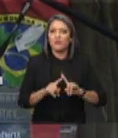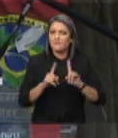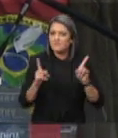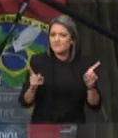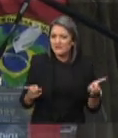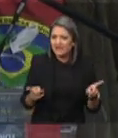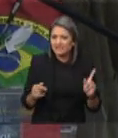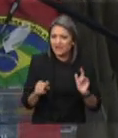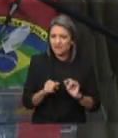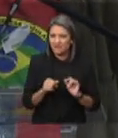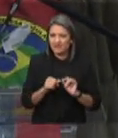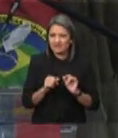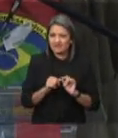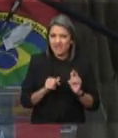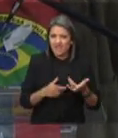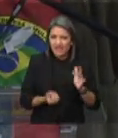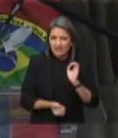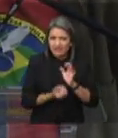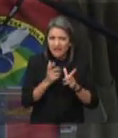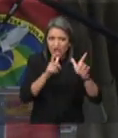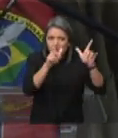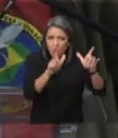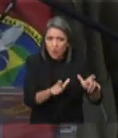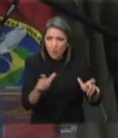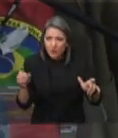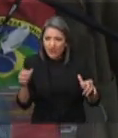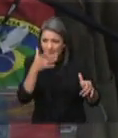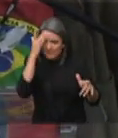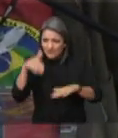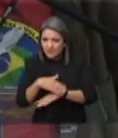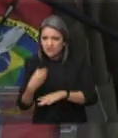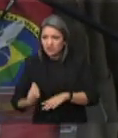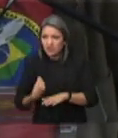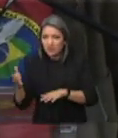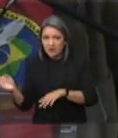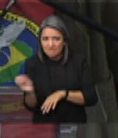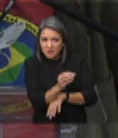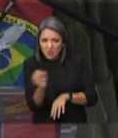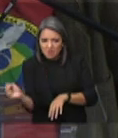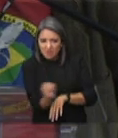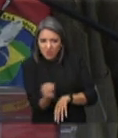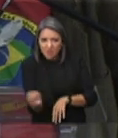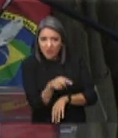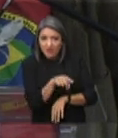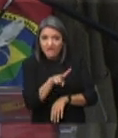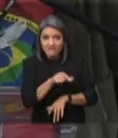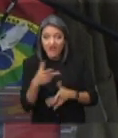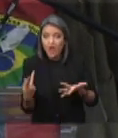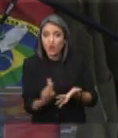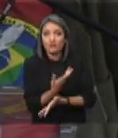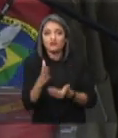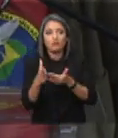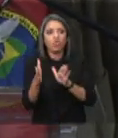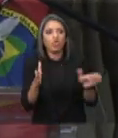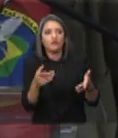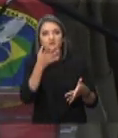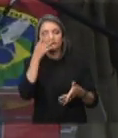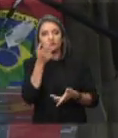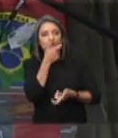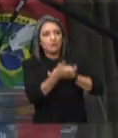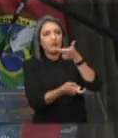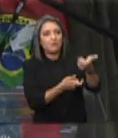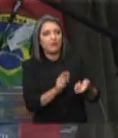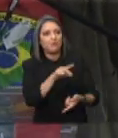não fazer uma criação de Gueto que a gente a rua vai ser mais generalizado a gente vai ser esculachado